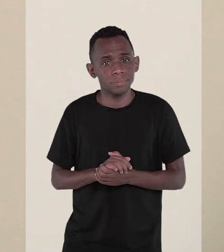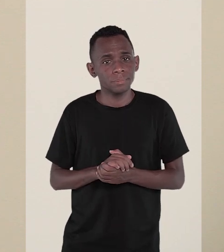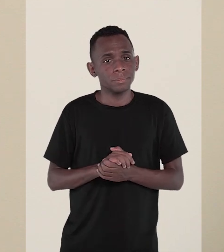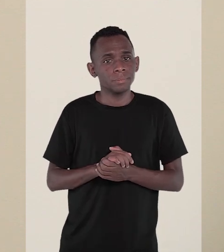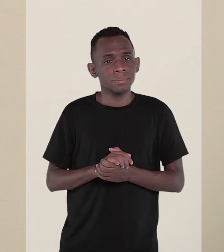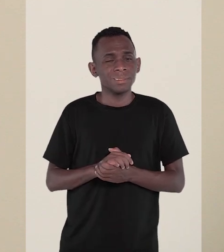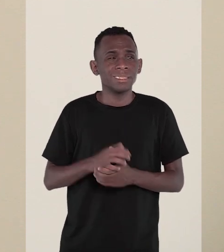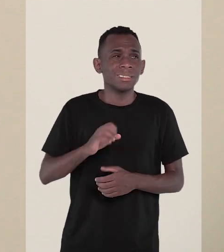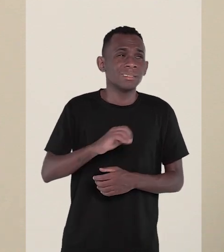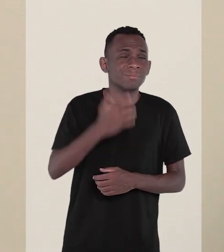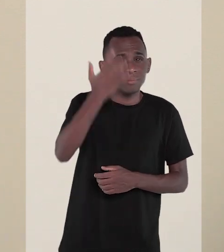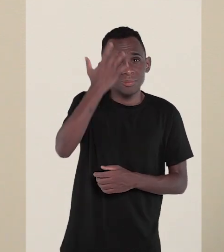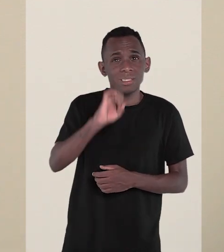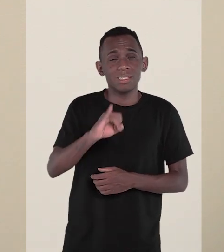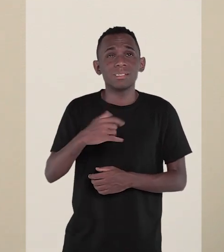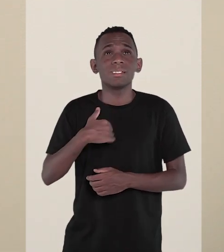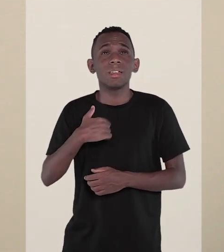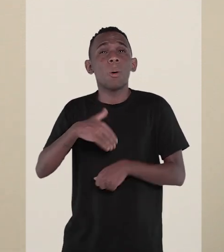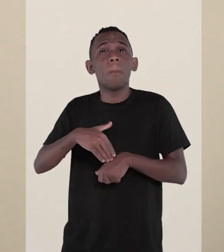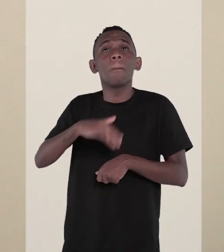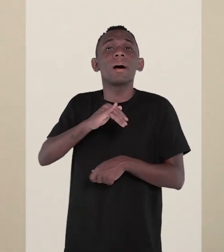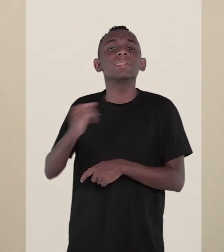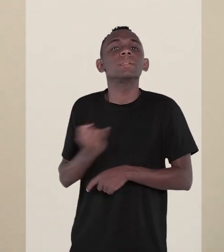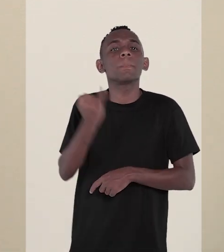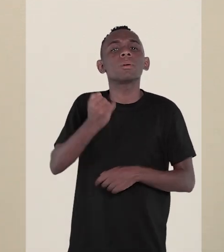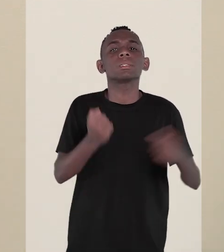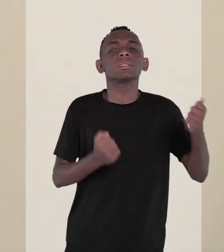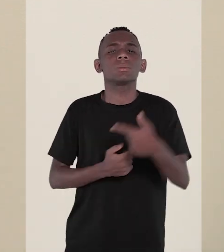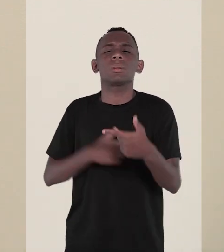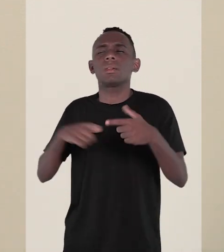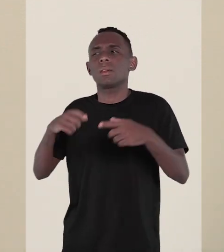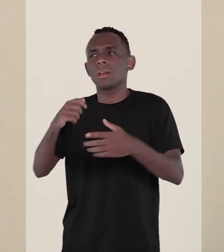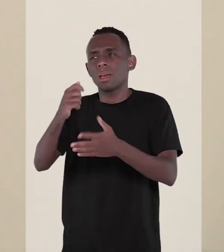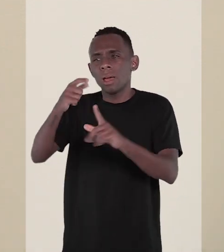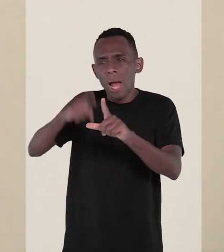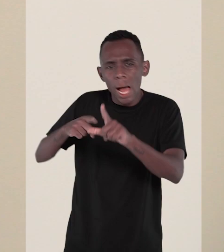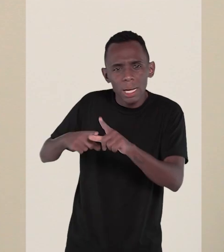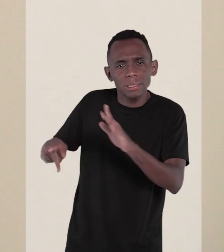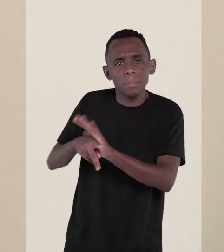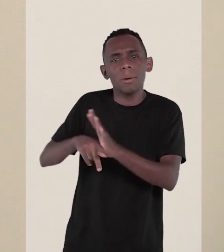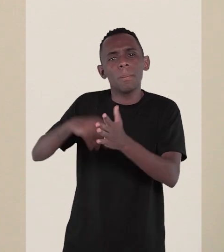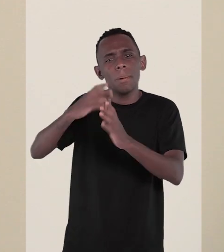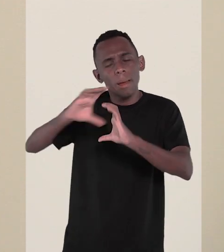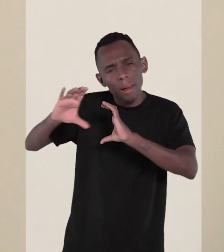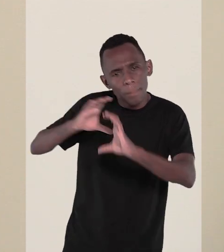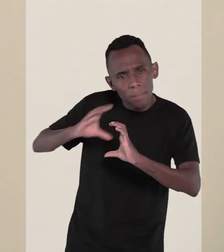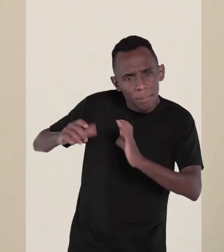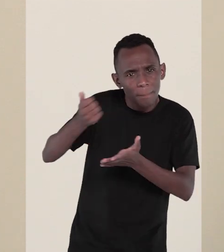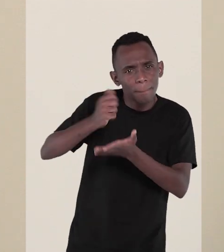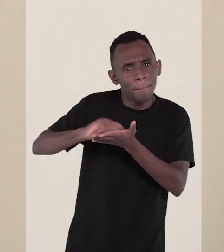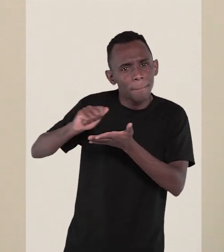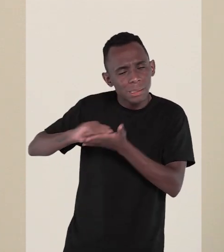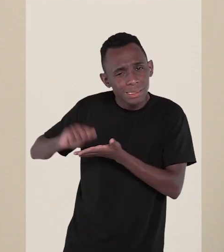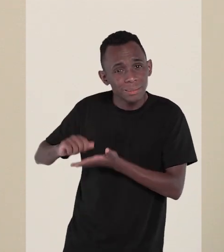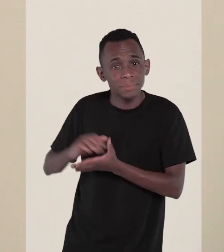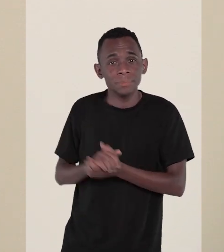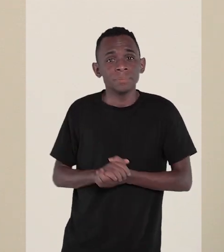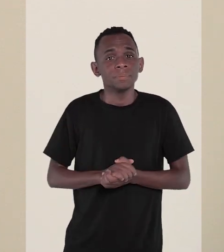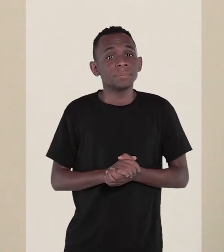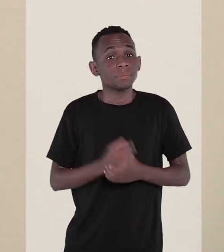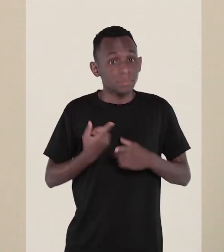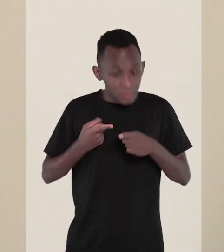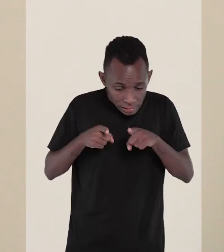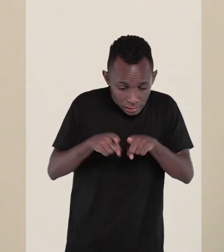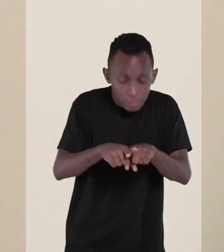Não sei se eu sou mais importante do que as músicas que a gente faz, sabe? Eu faço muita coisa em parceria, os parceiros